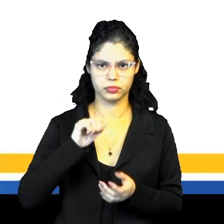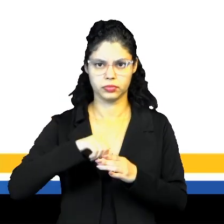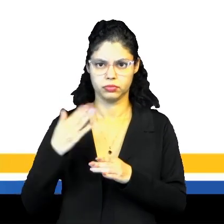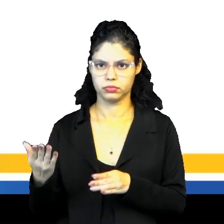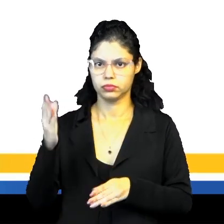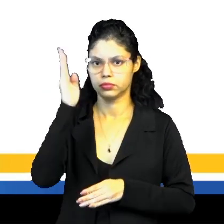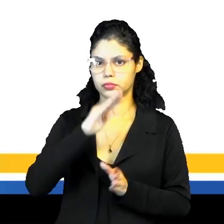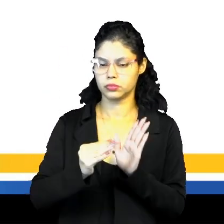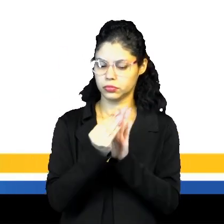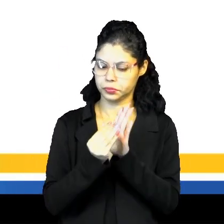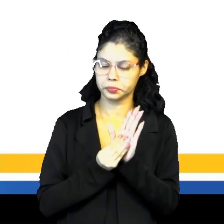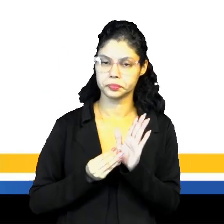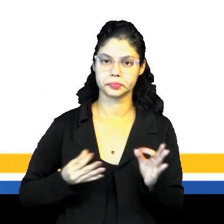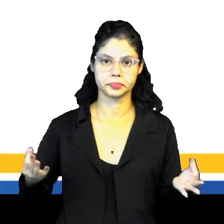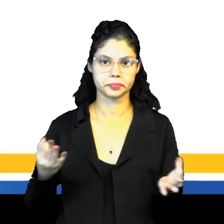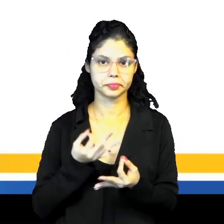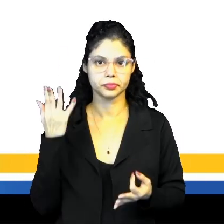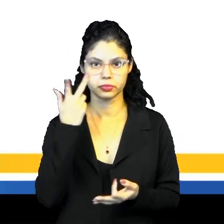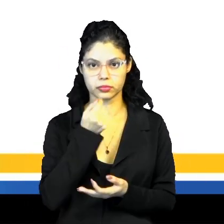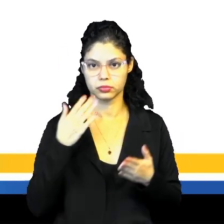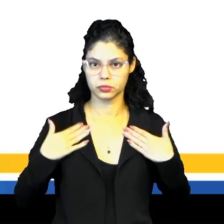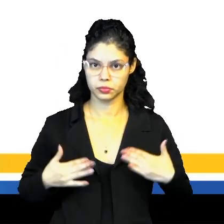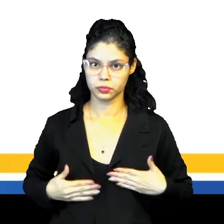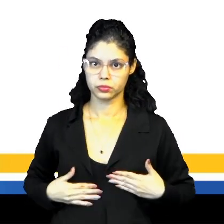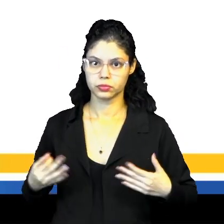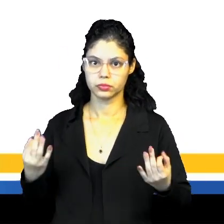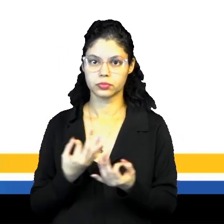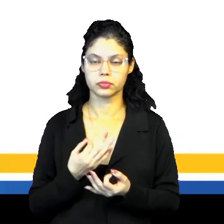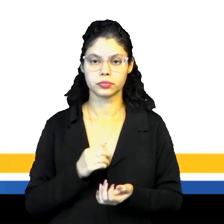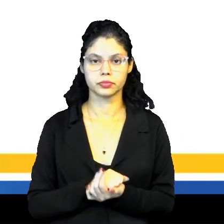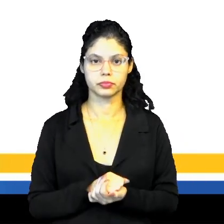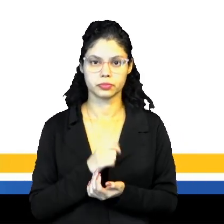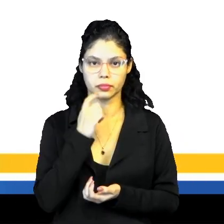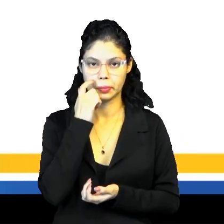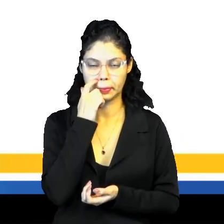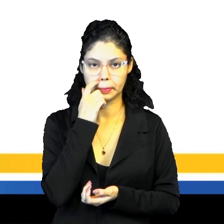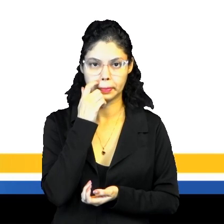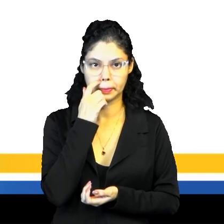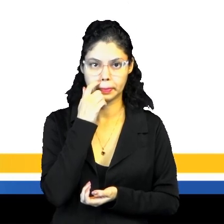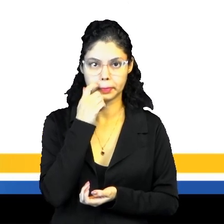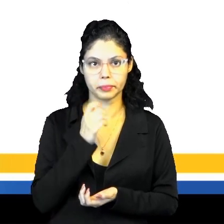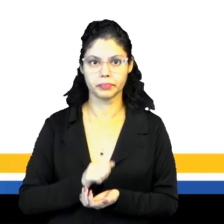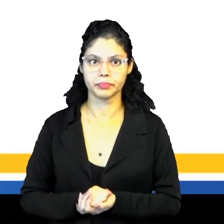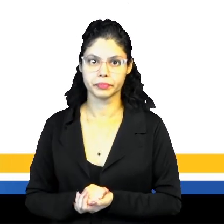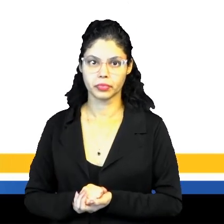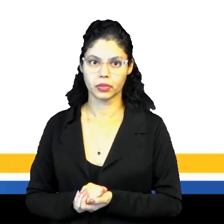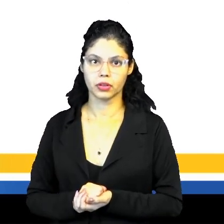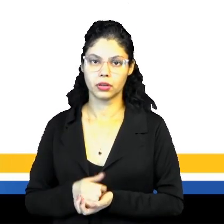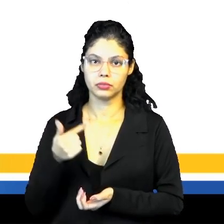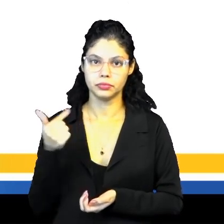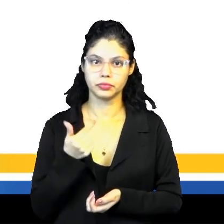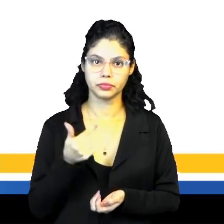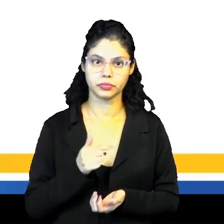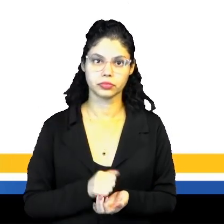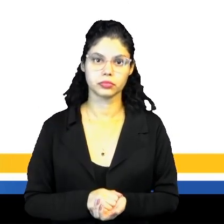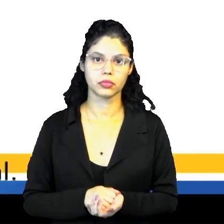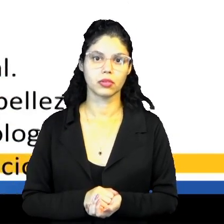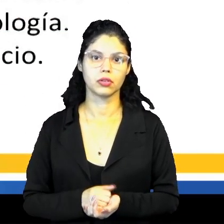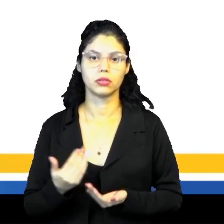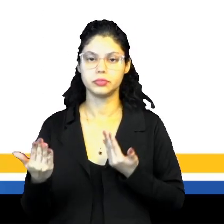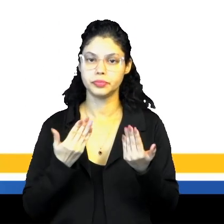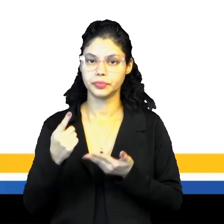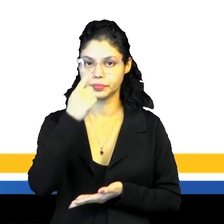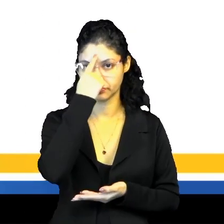do padrão da beleza ideal, né? Ou do corpo ideal, como assim chamamos. A 2 aqui também, né,